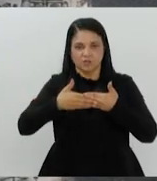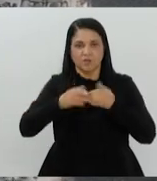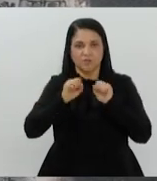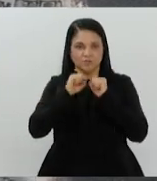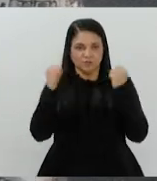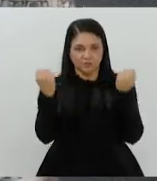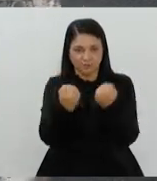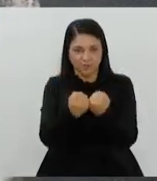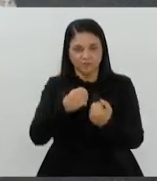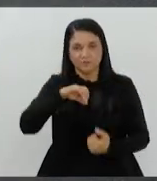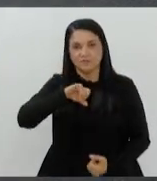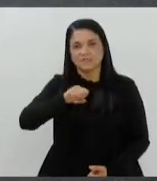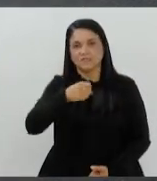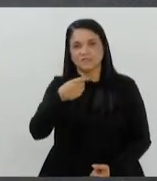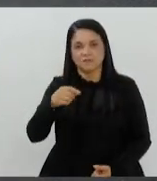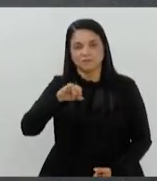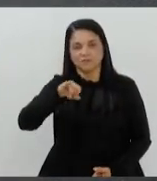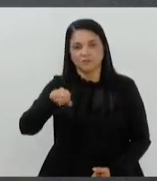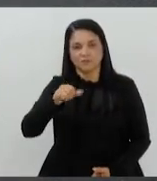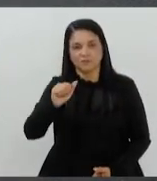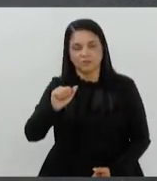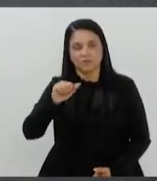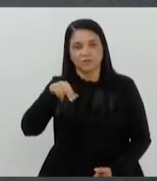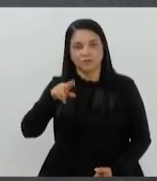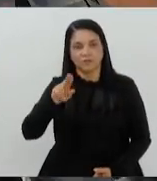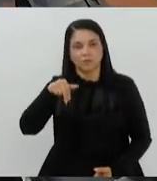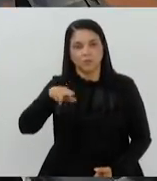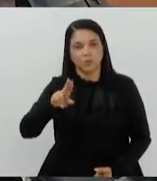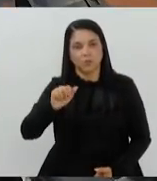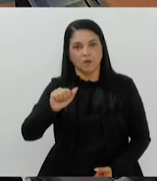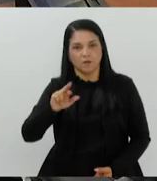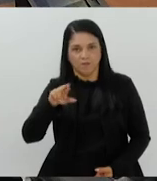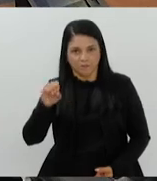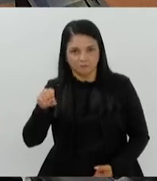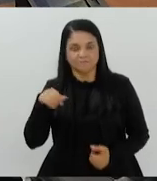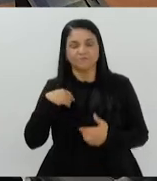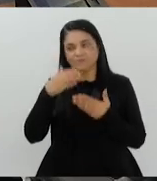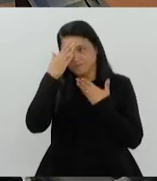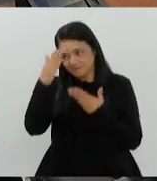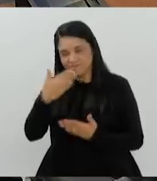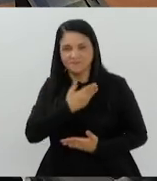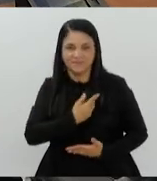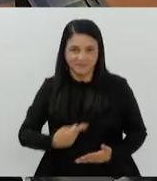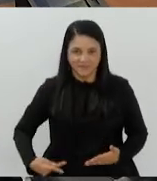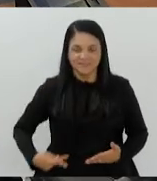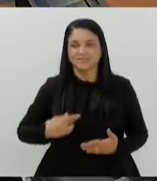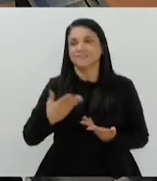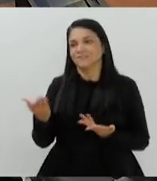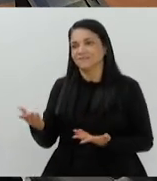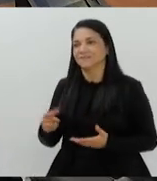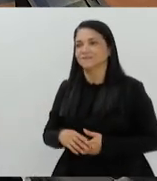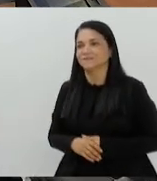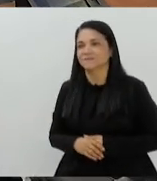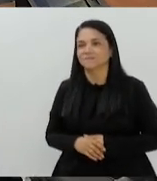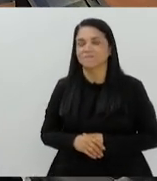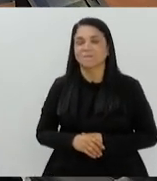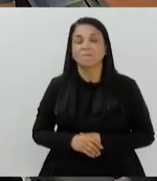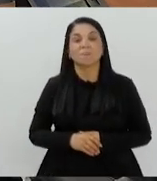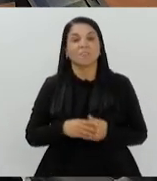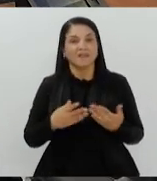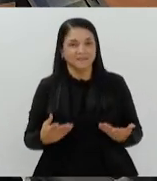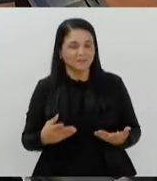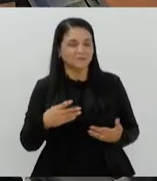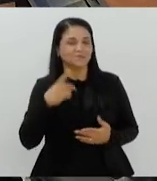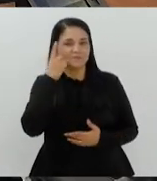Muito obrigado a todos os colegas e obrigado, senhora presidente. Deputada Marta Rocha. Presidente,